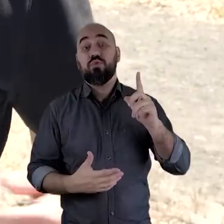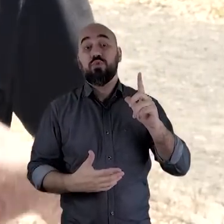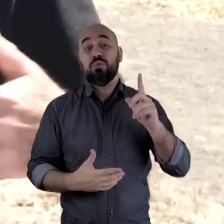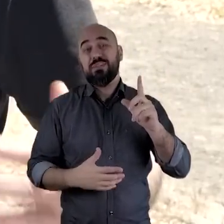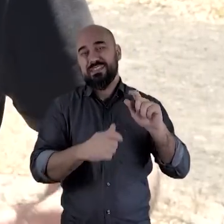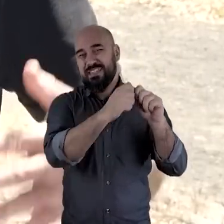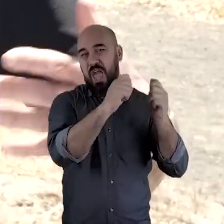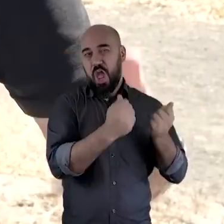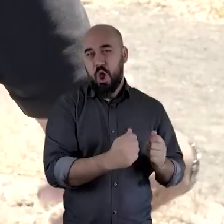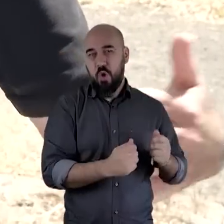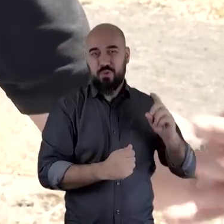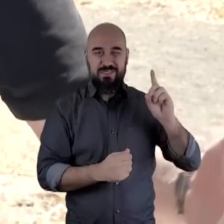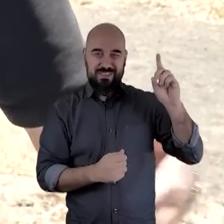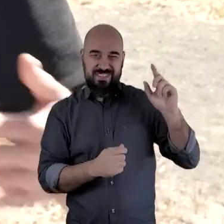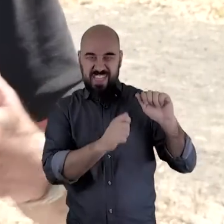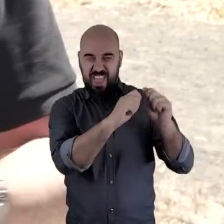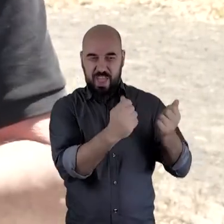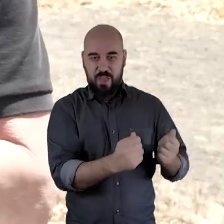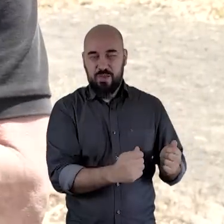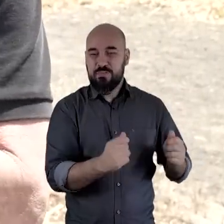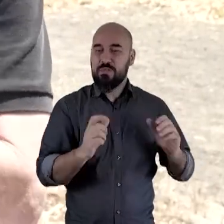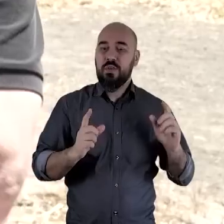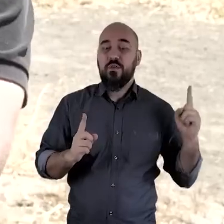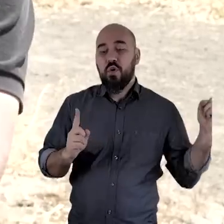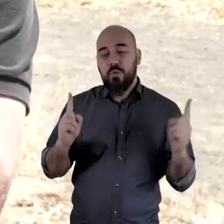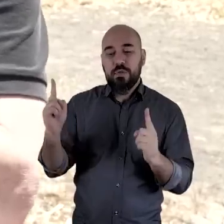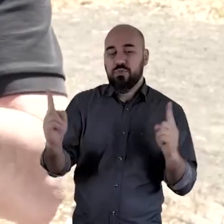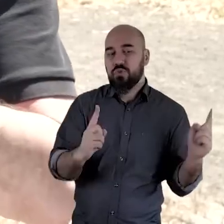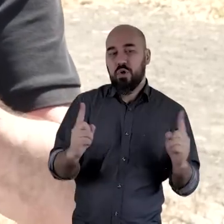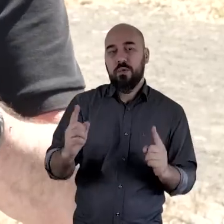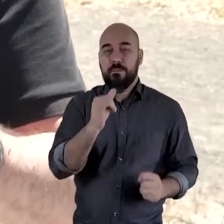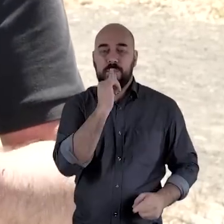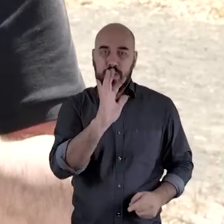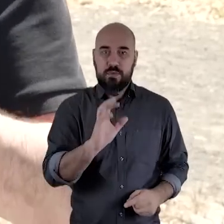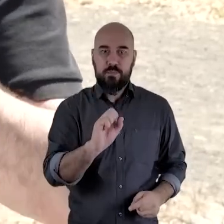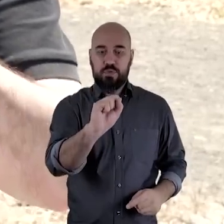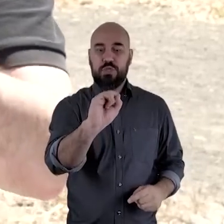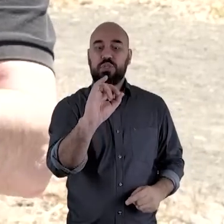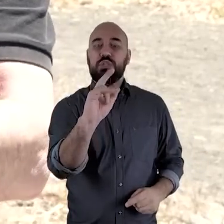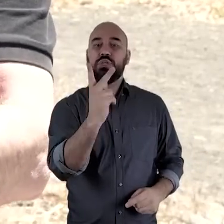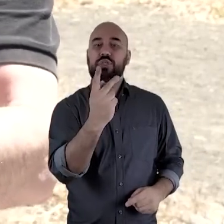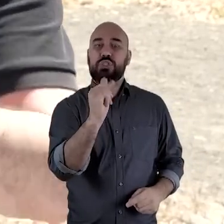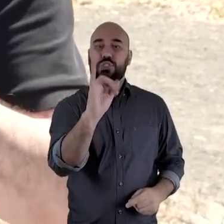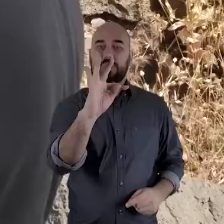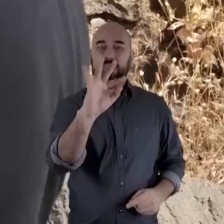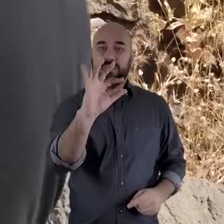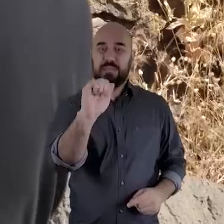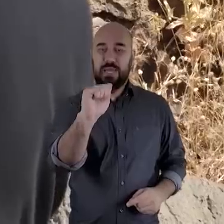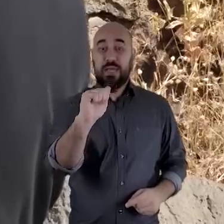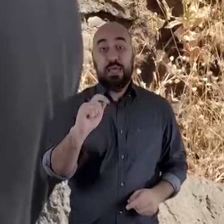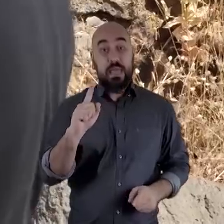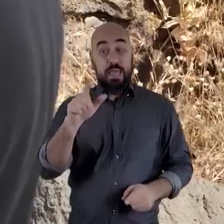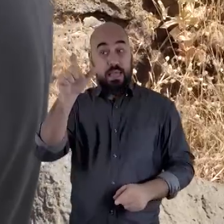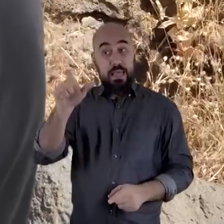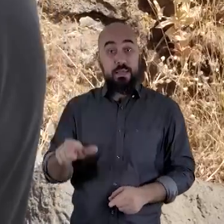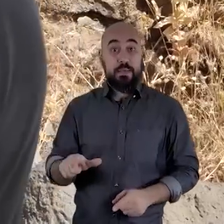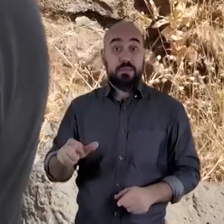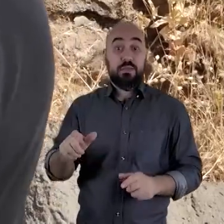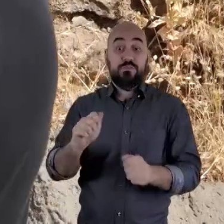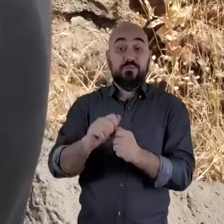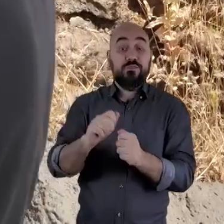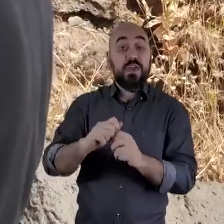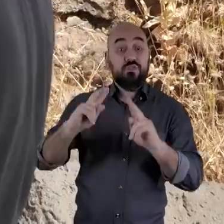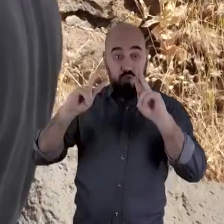e participaram do processo. Por exemplo, Ishtar é a deusa que criou os humanos, assim